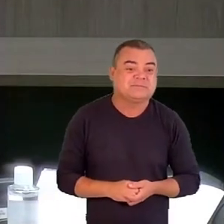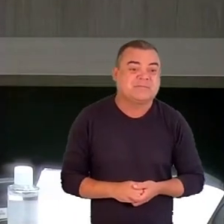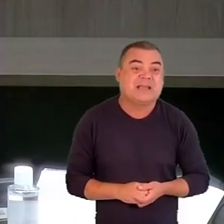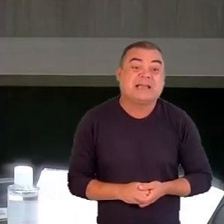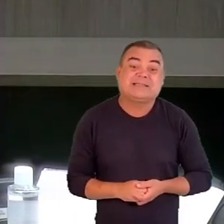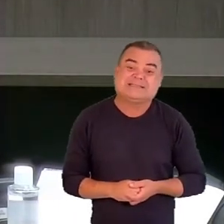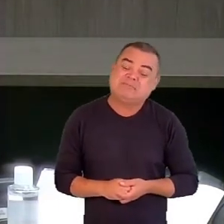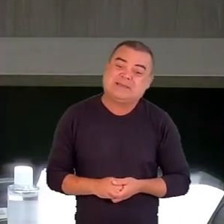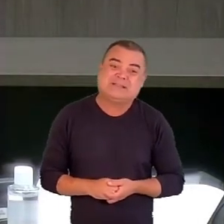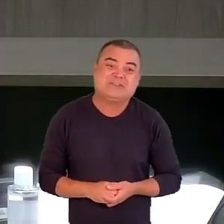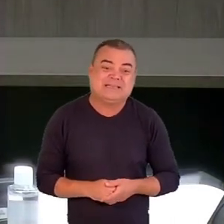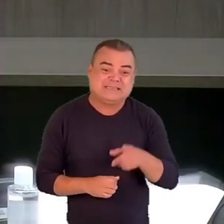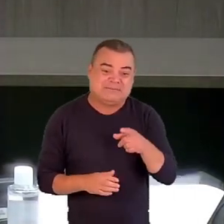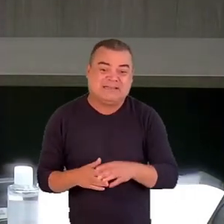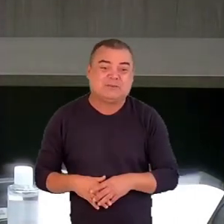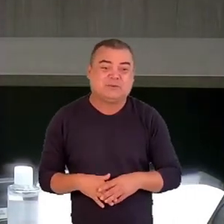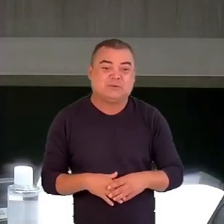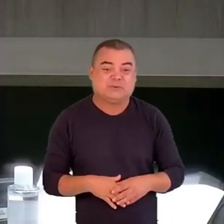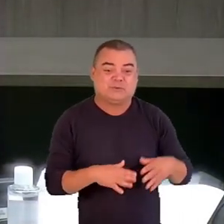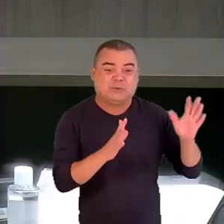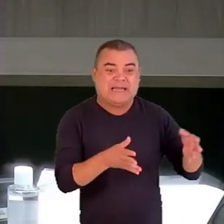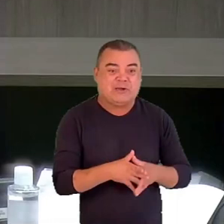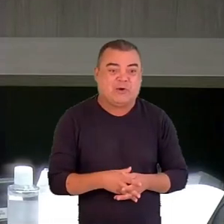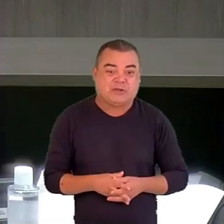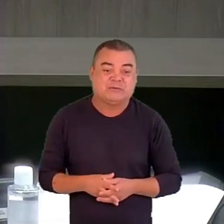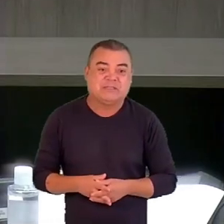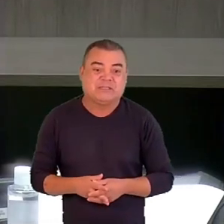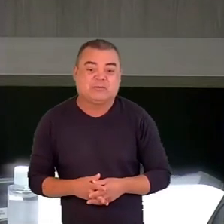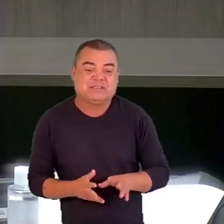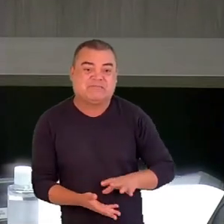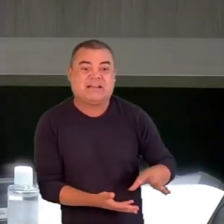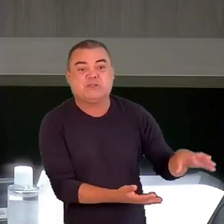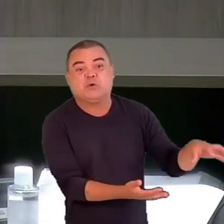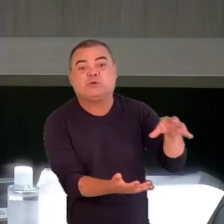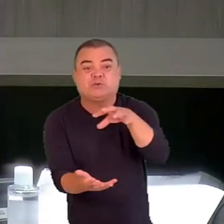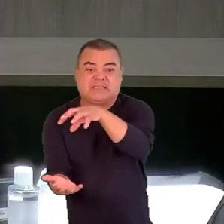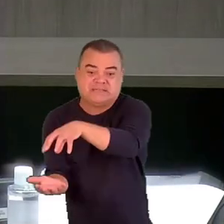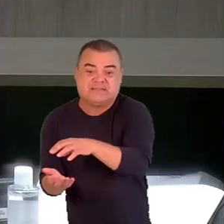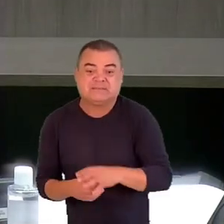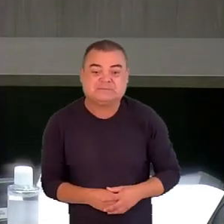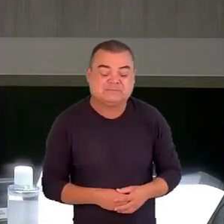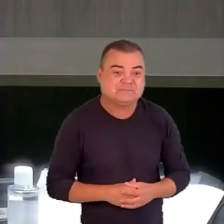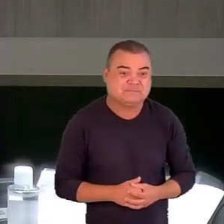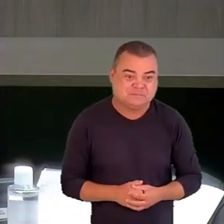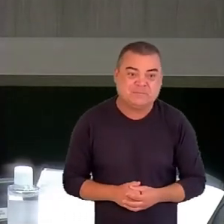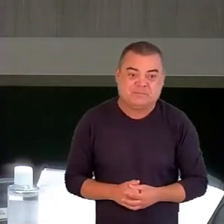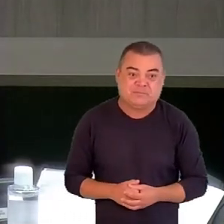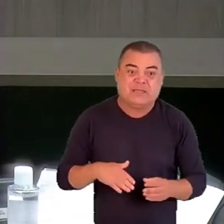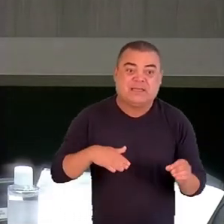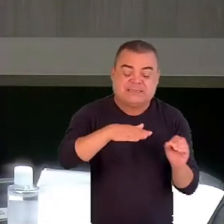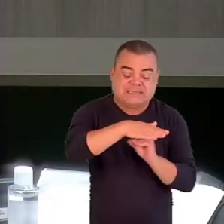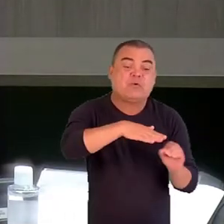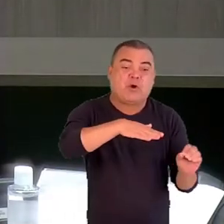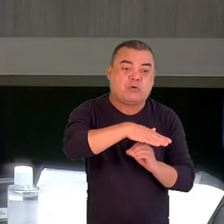Passo a palavra ao conselheiro Rinaldo Reis, pela ordem, depois o conselheiro Jaime Oliveira, pela